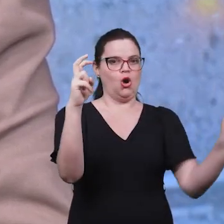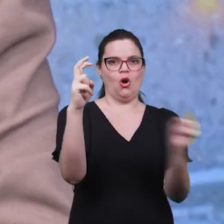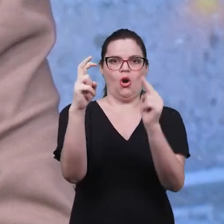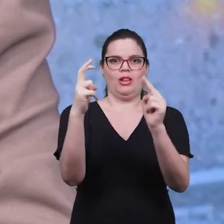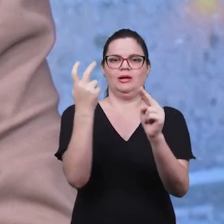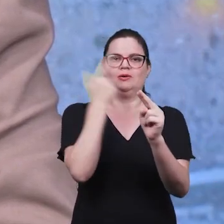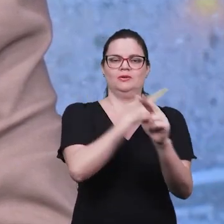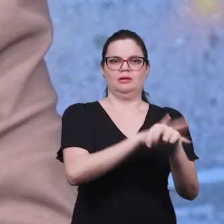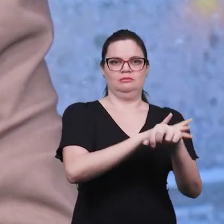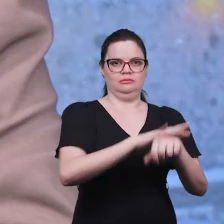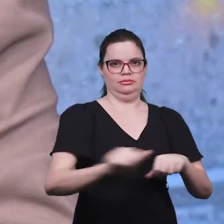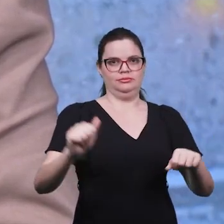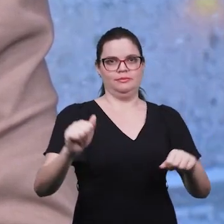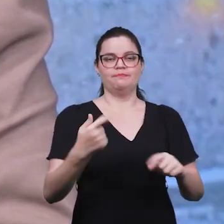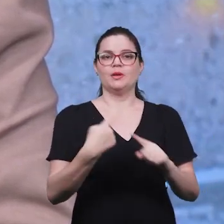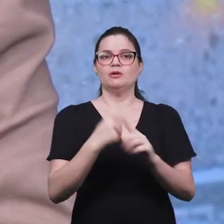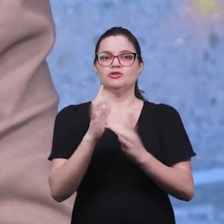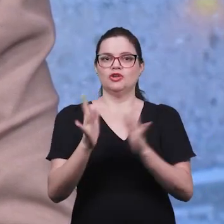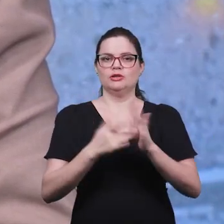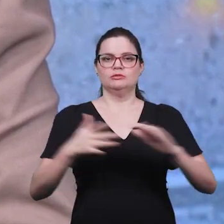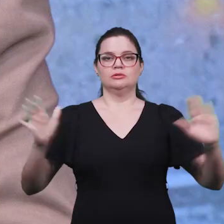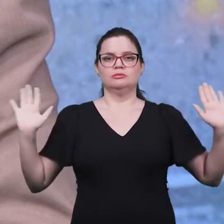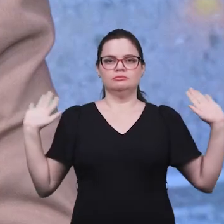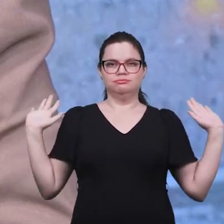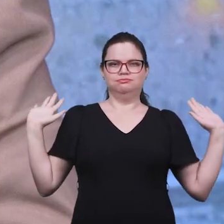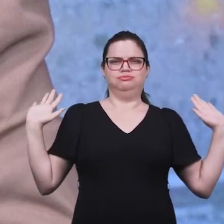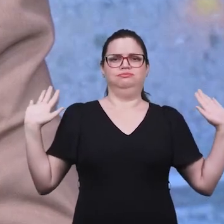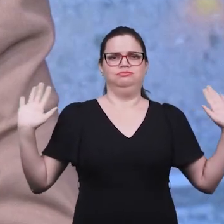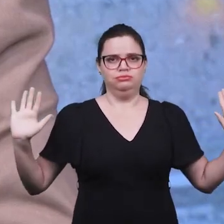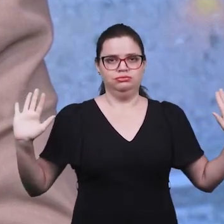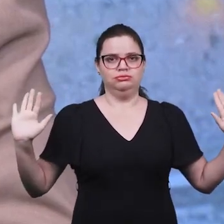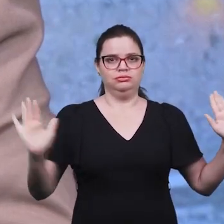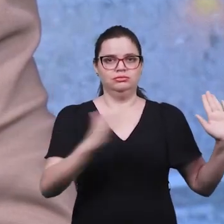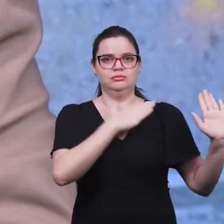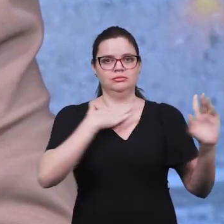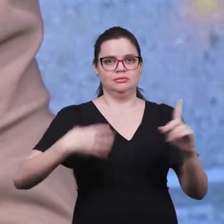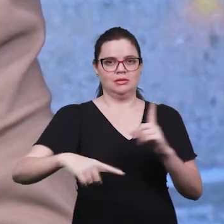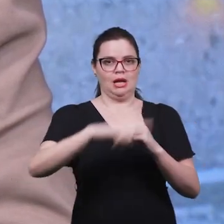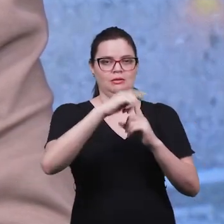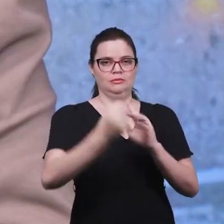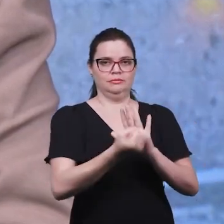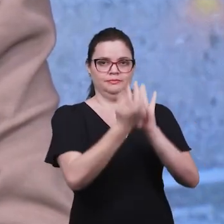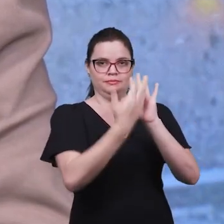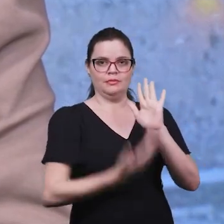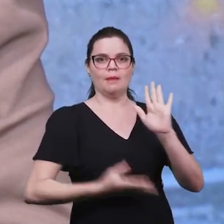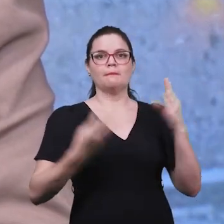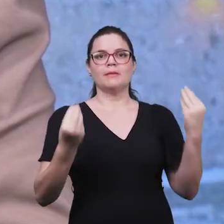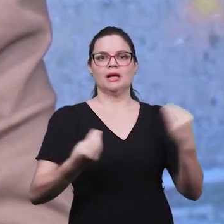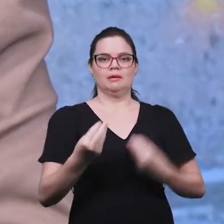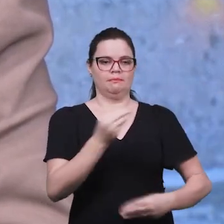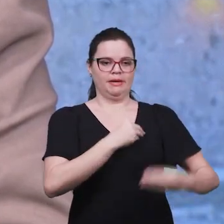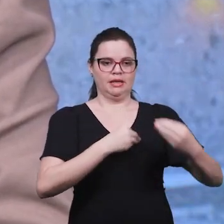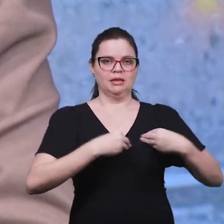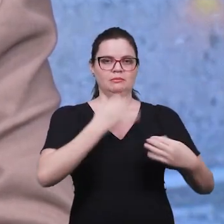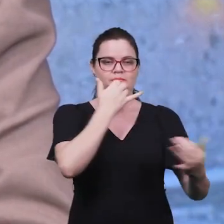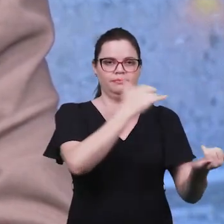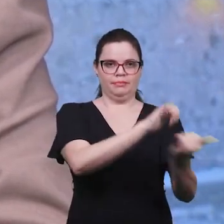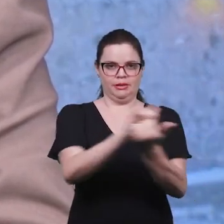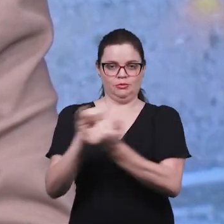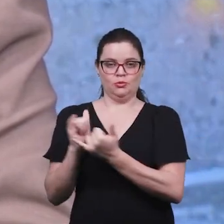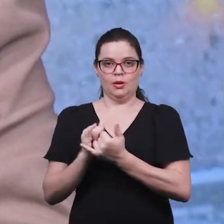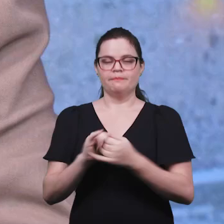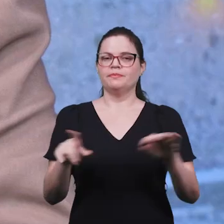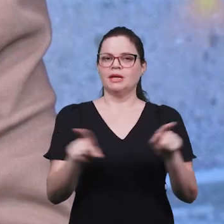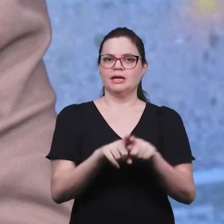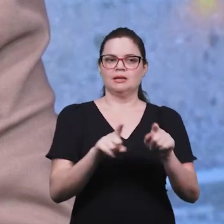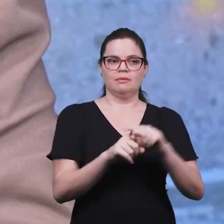foi levantado na cruz do Calvário exatamente para perdoar os nossos pecados. Amém. E o olhar ali para a serpente era algo